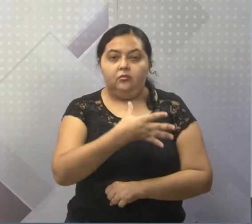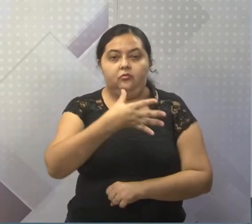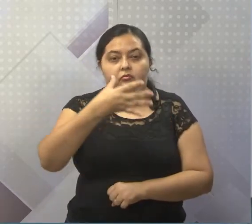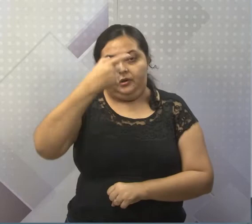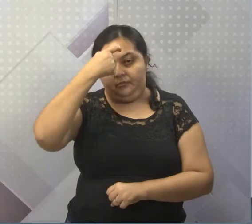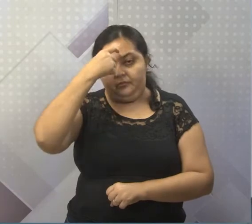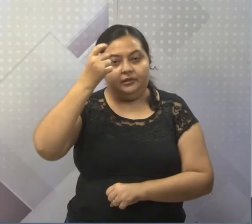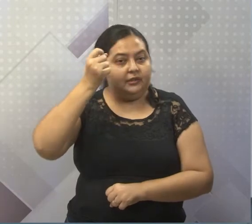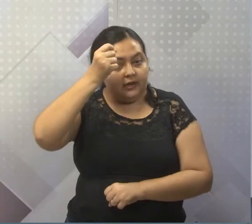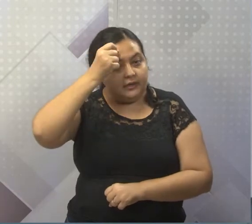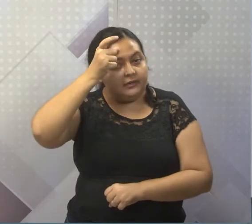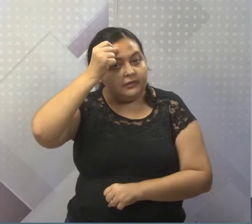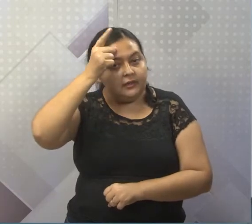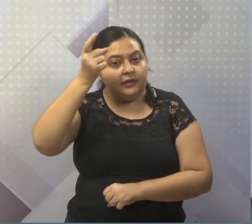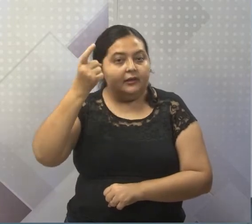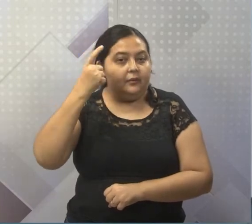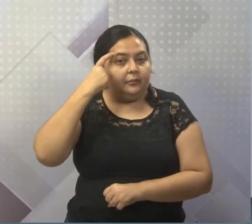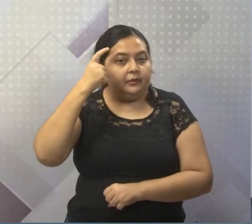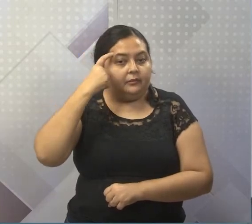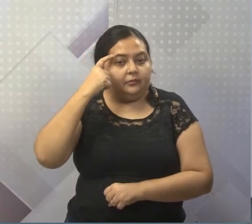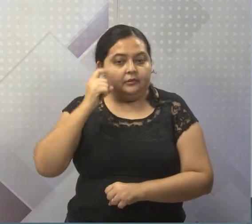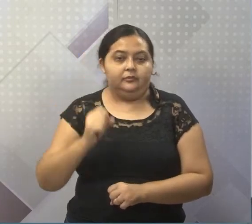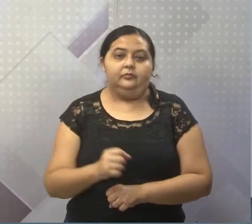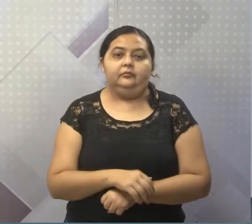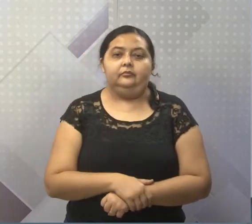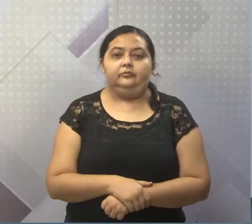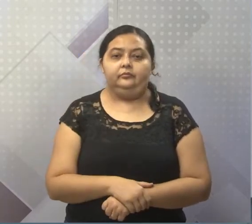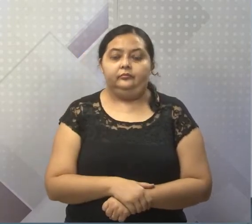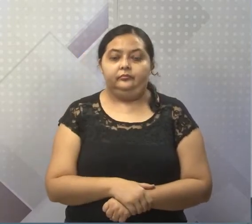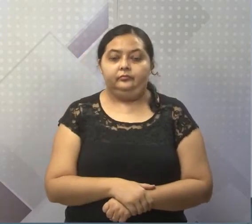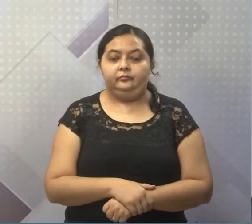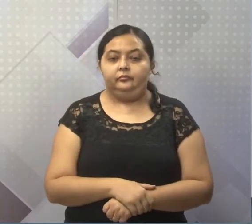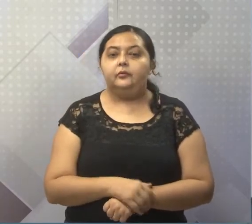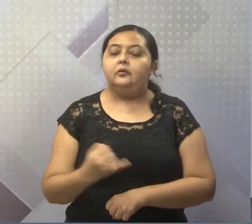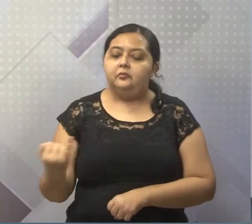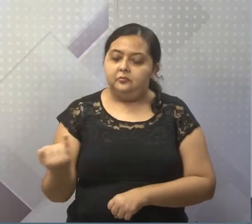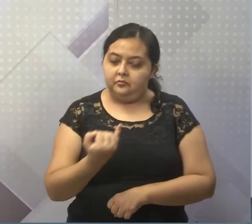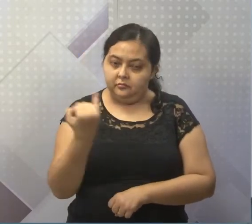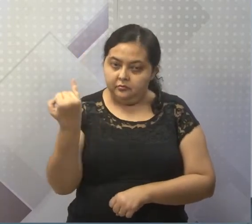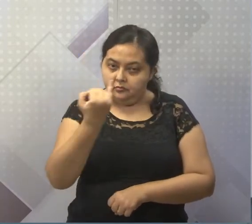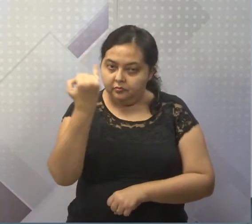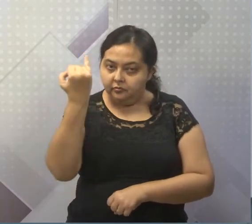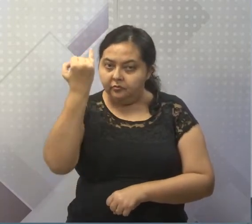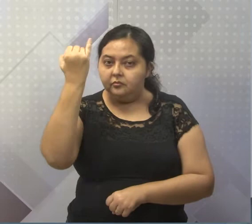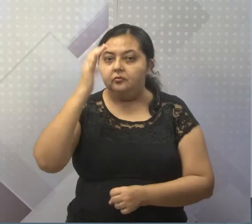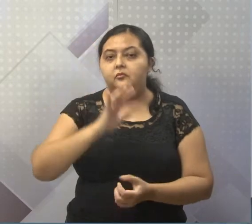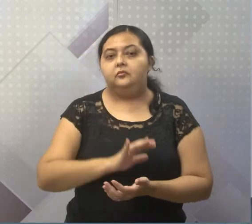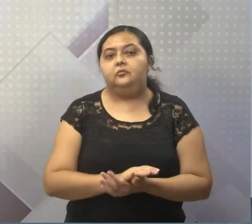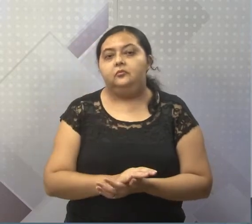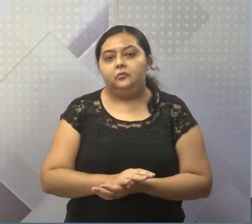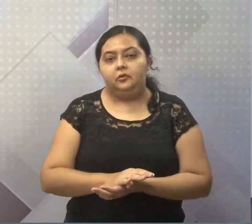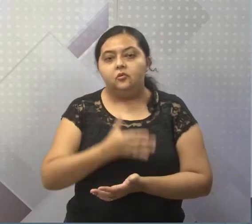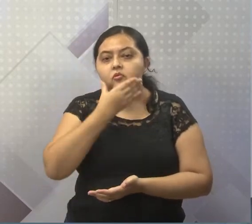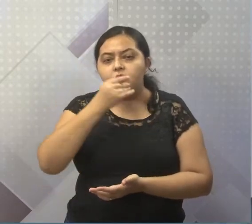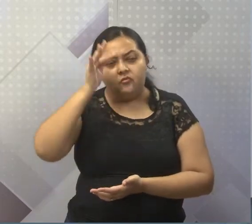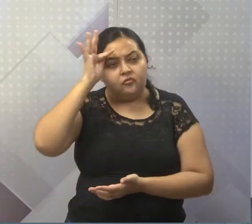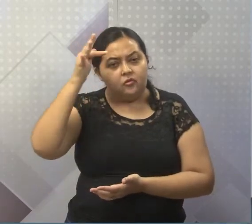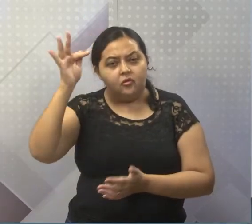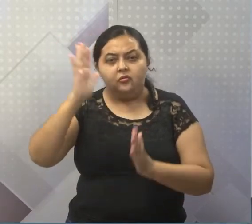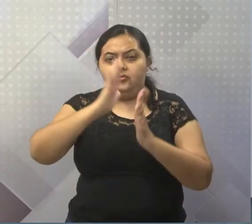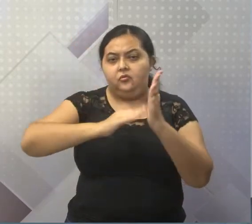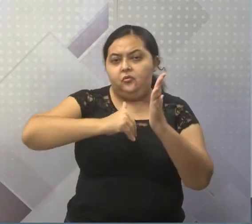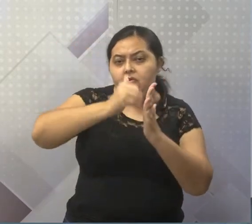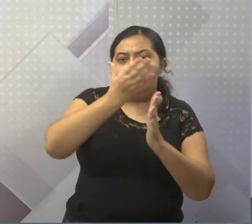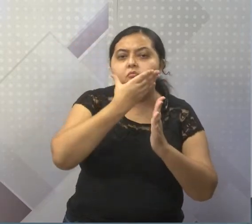aonde as artes nesse período elas vão dizer assim foram baixa de importante e e os pintores da